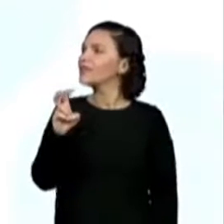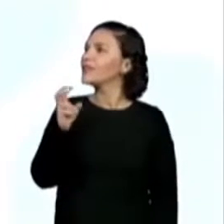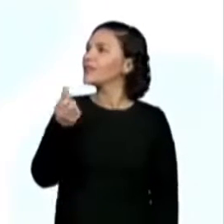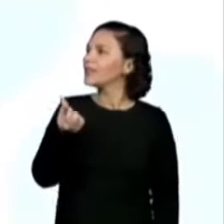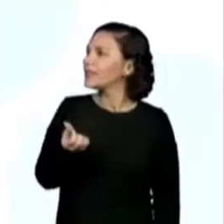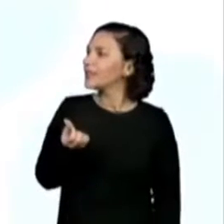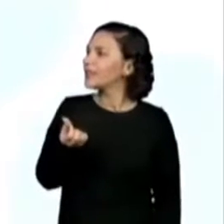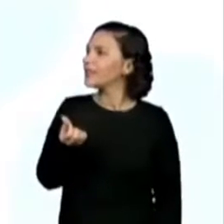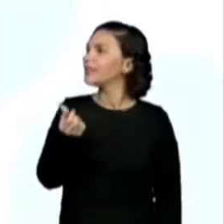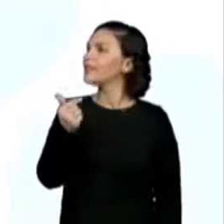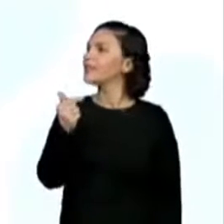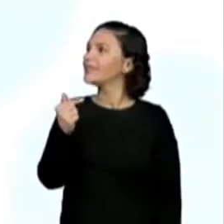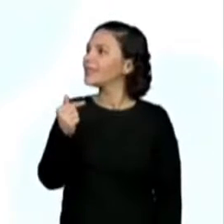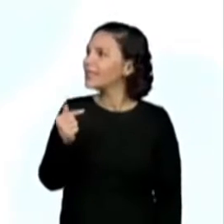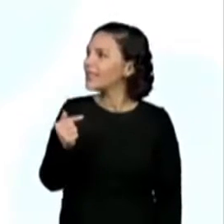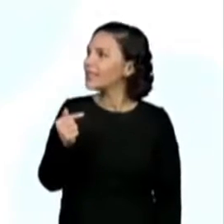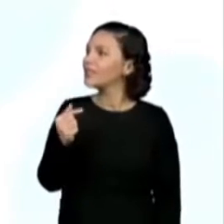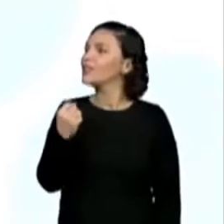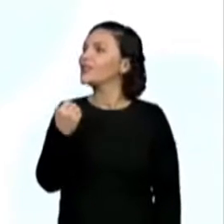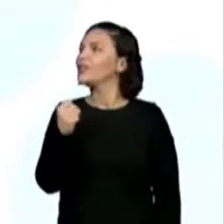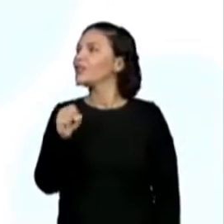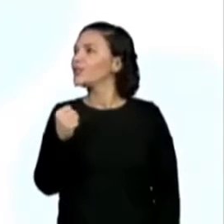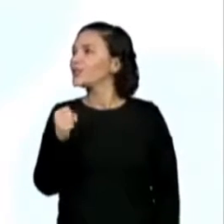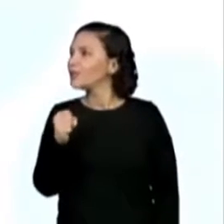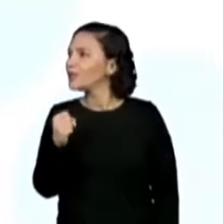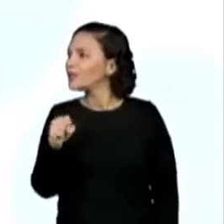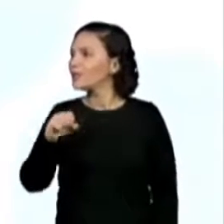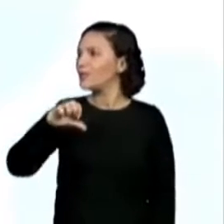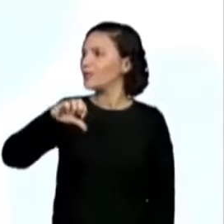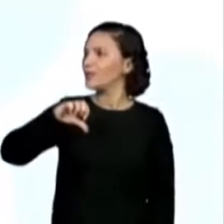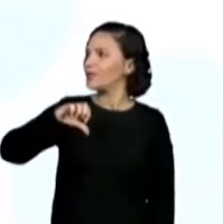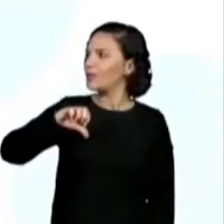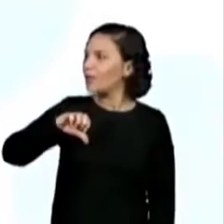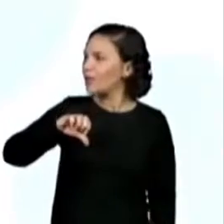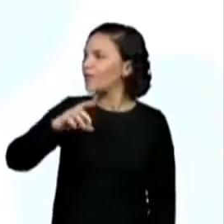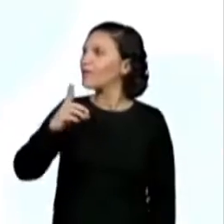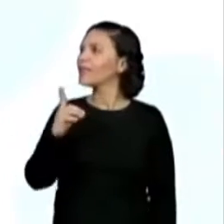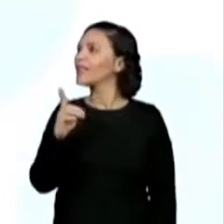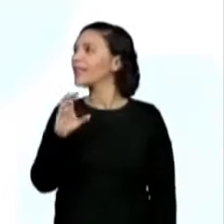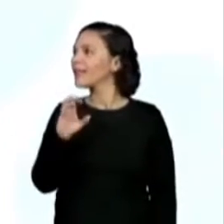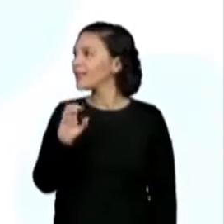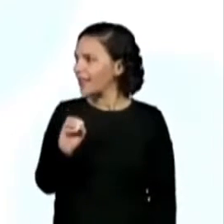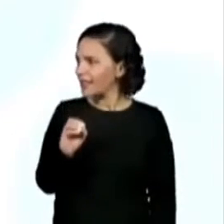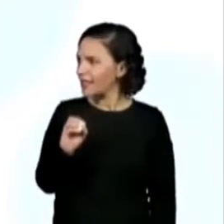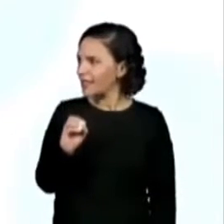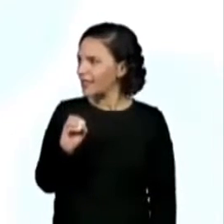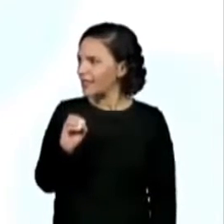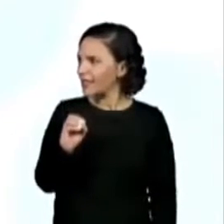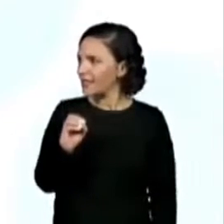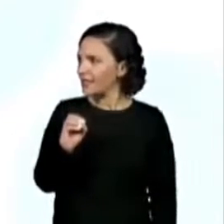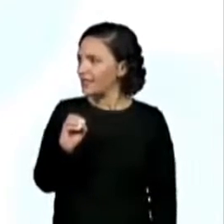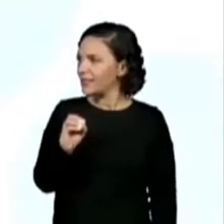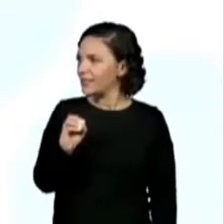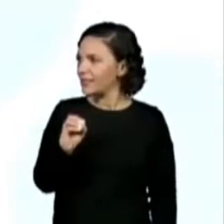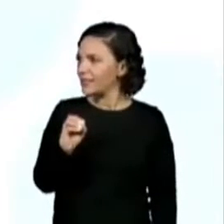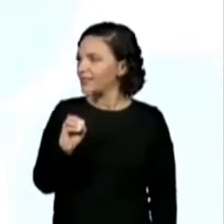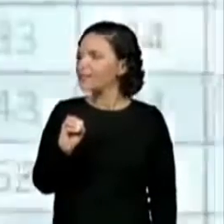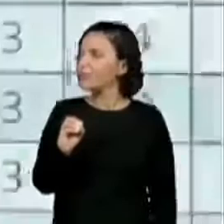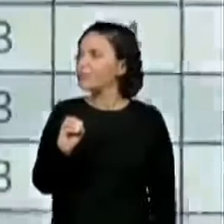5. 5, 6, 7, 8, 9,